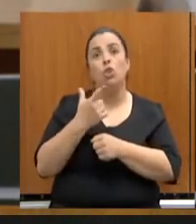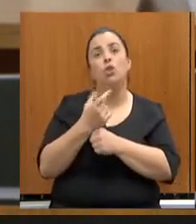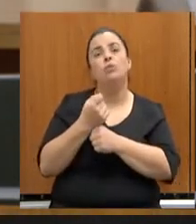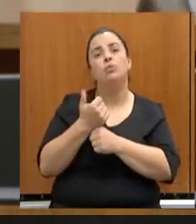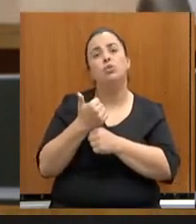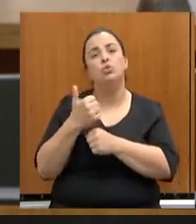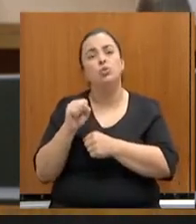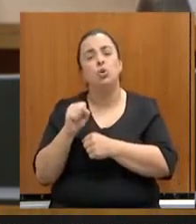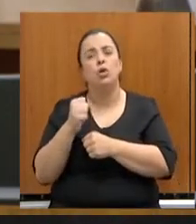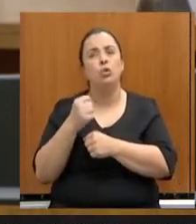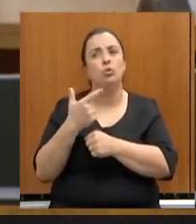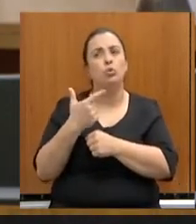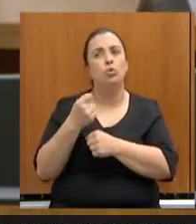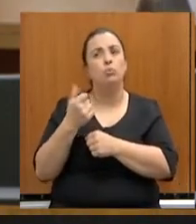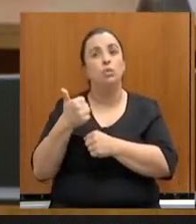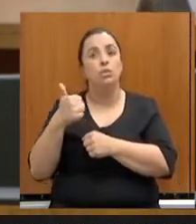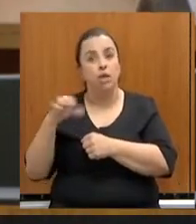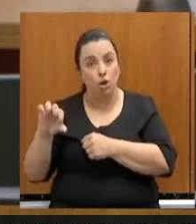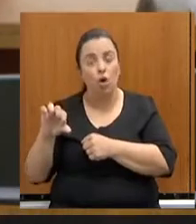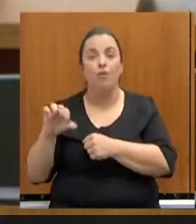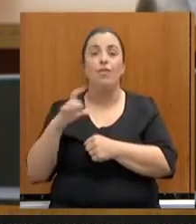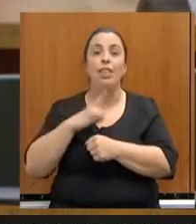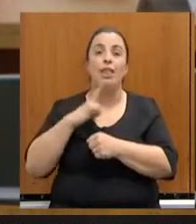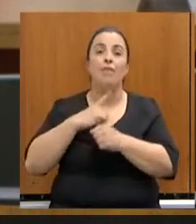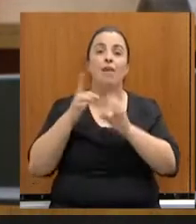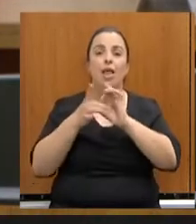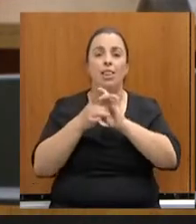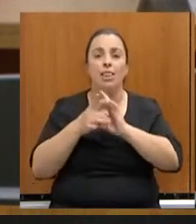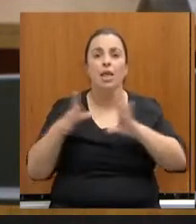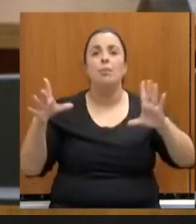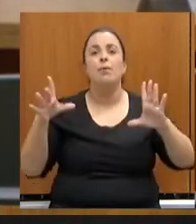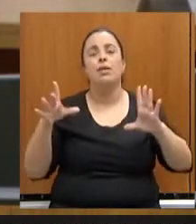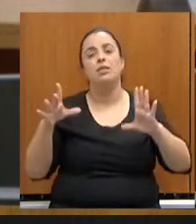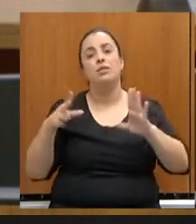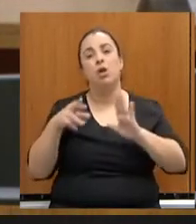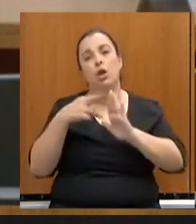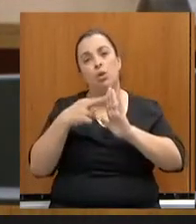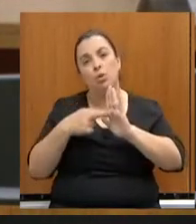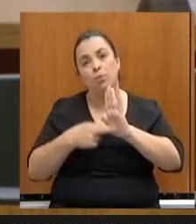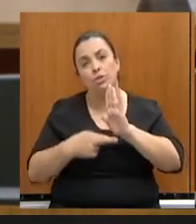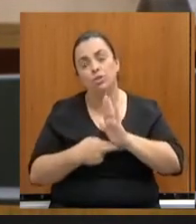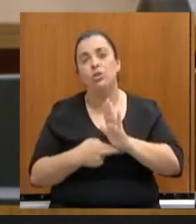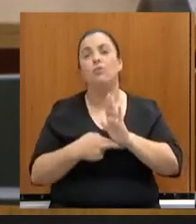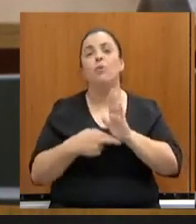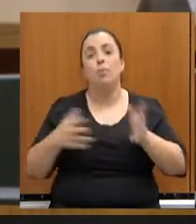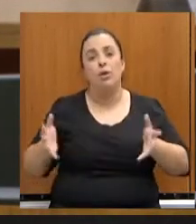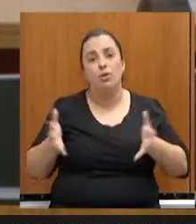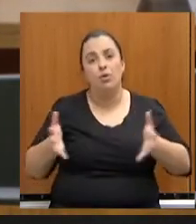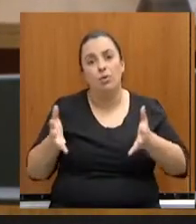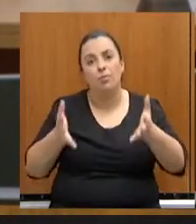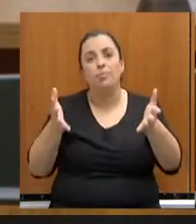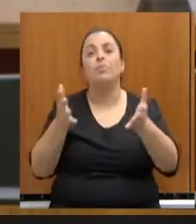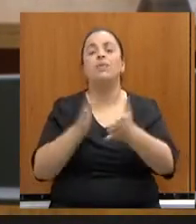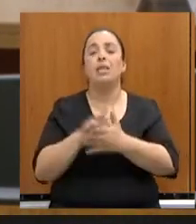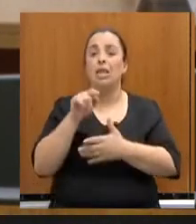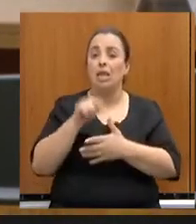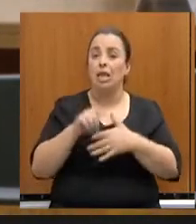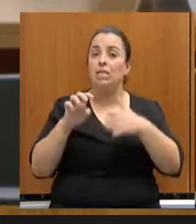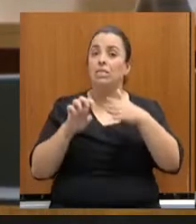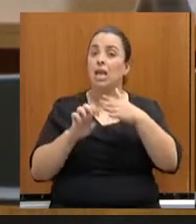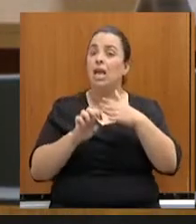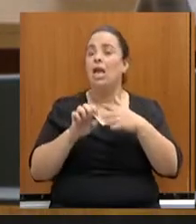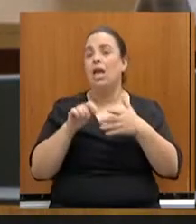a legislação a deliberação normativa de licenciamento ambiental para fomentar a vinda desses Empreendimentos